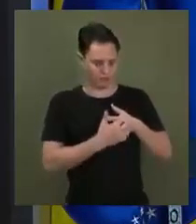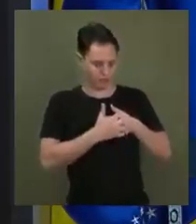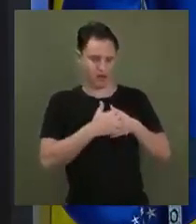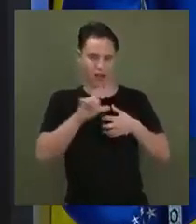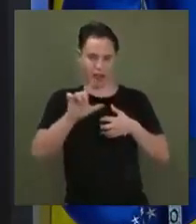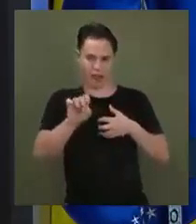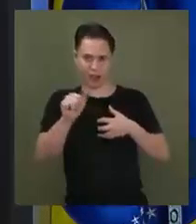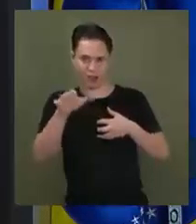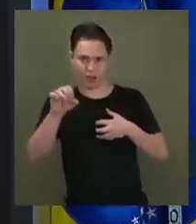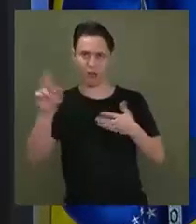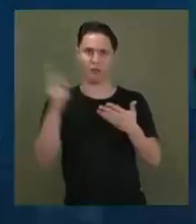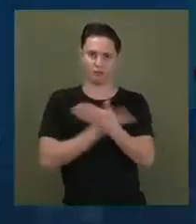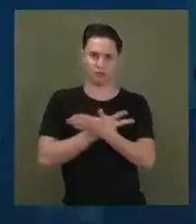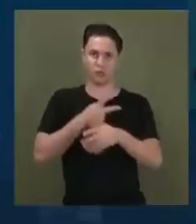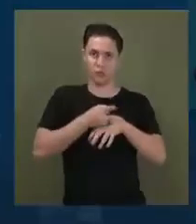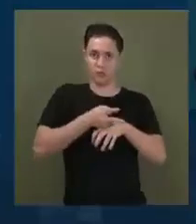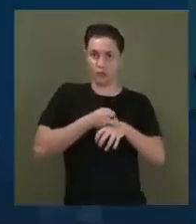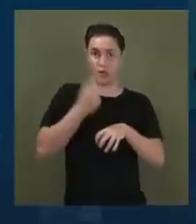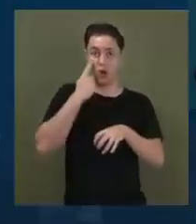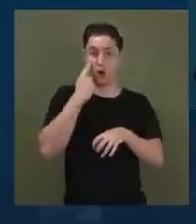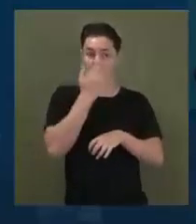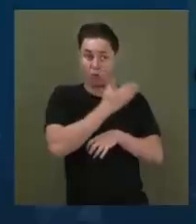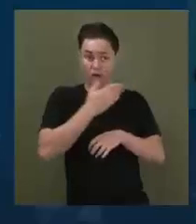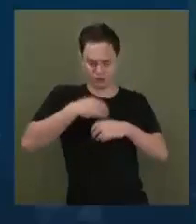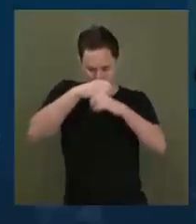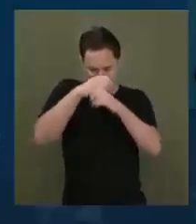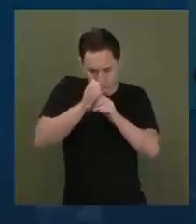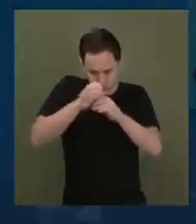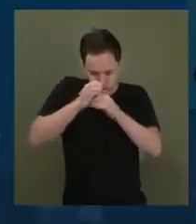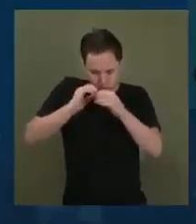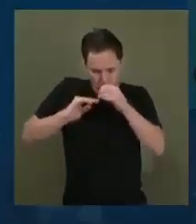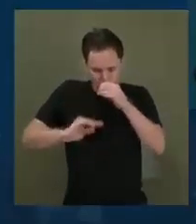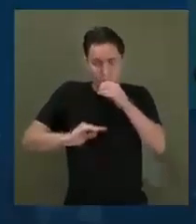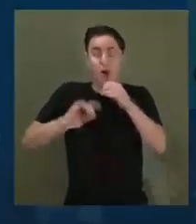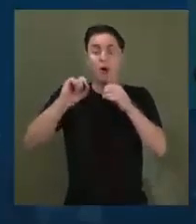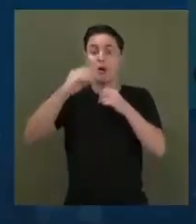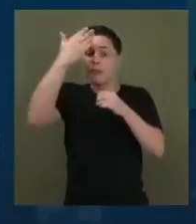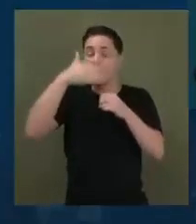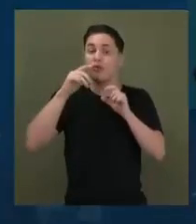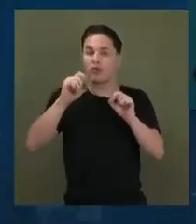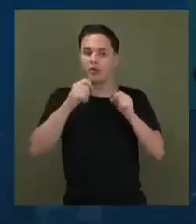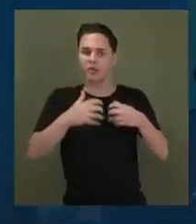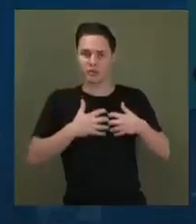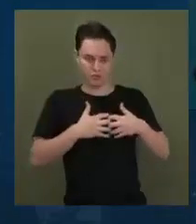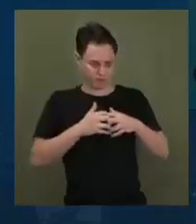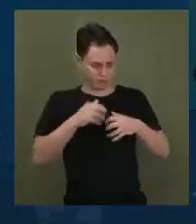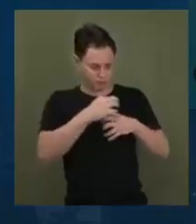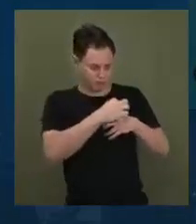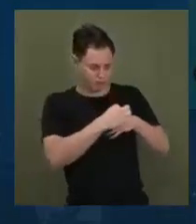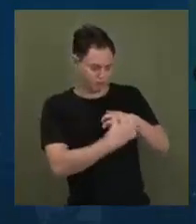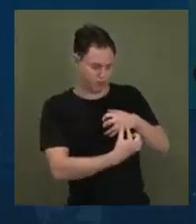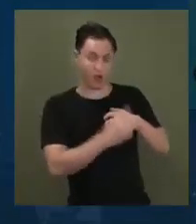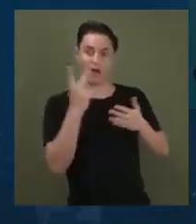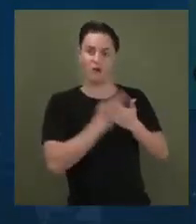cardíacas. Aqui, lâmina mostrando, evidenciando essa miocardite